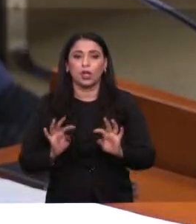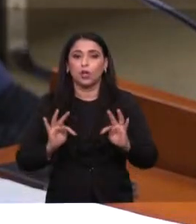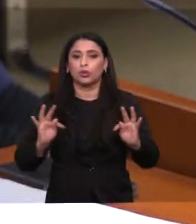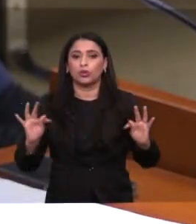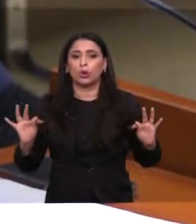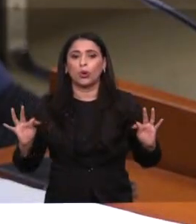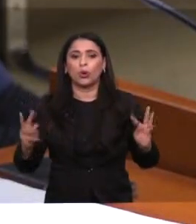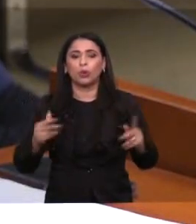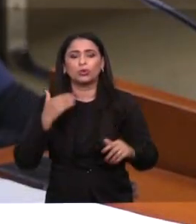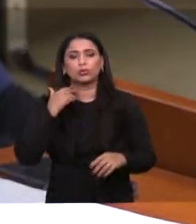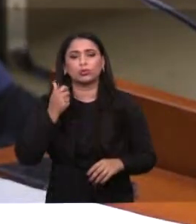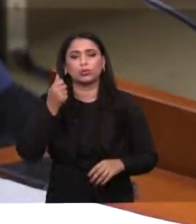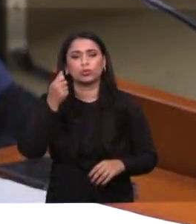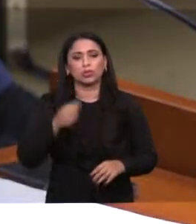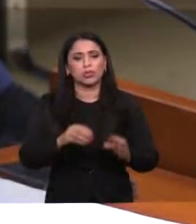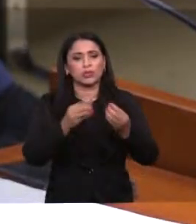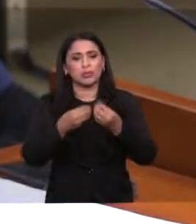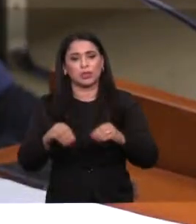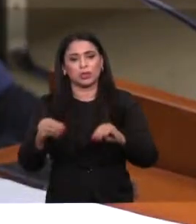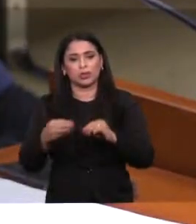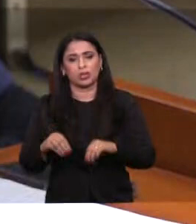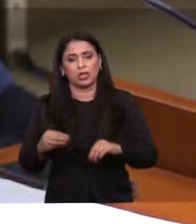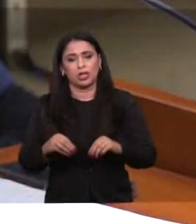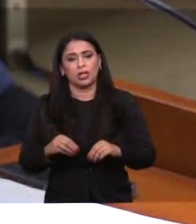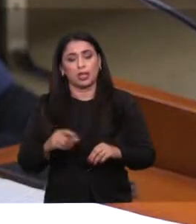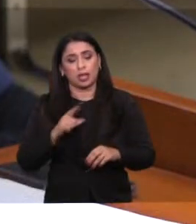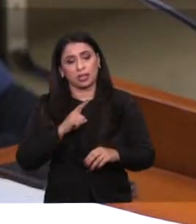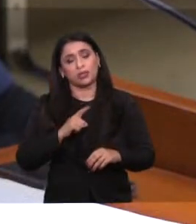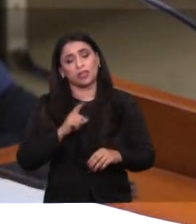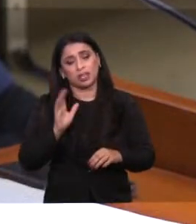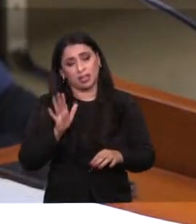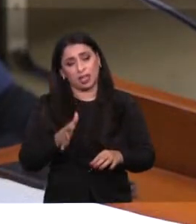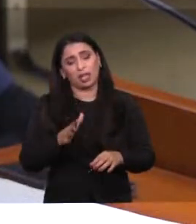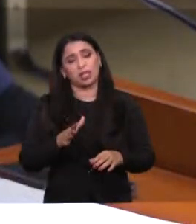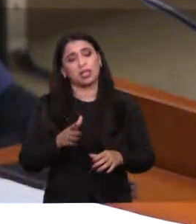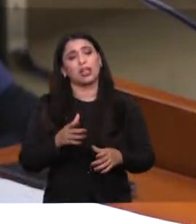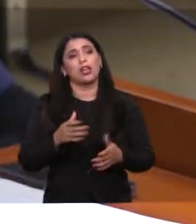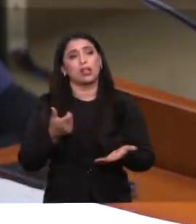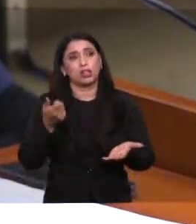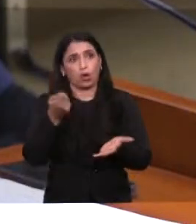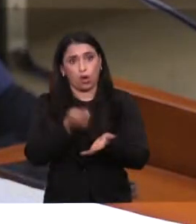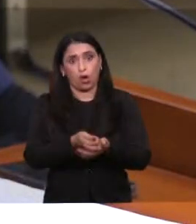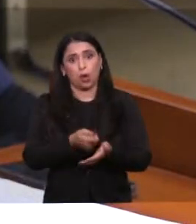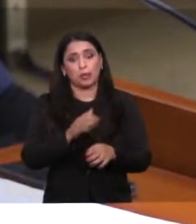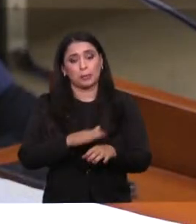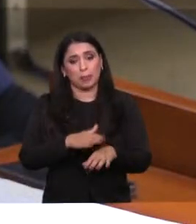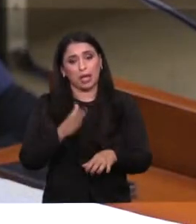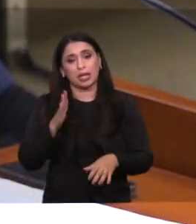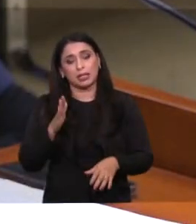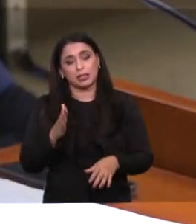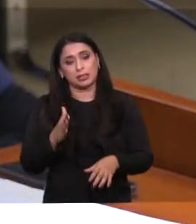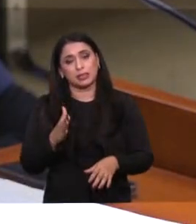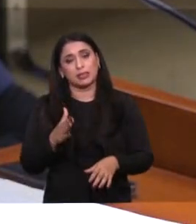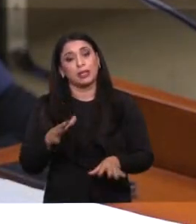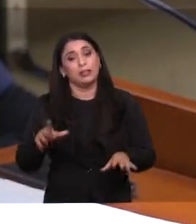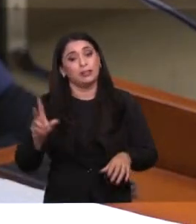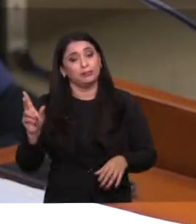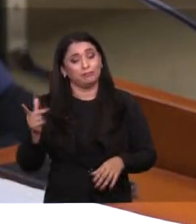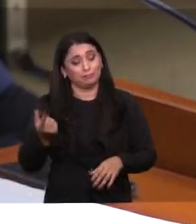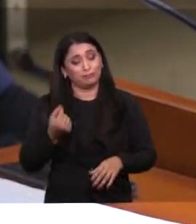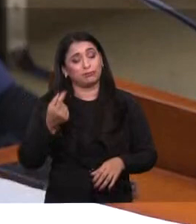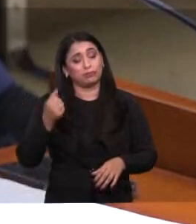prejudicados. Já tem tribunais que já cobram 1,5% de custas iniciais, já cobram valores